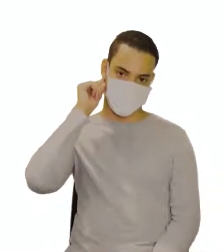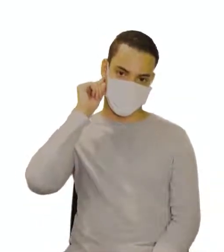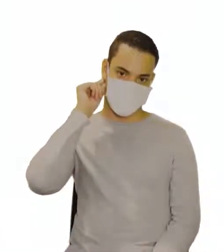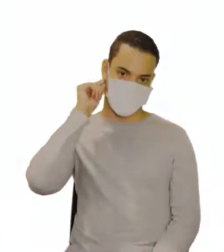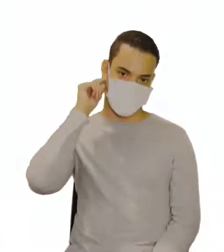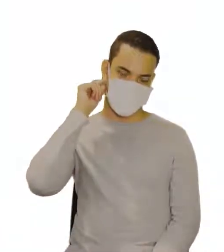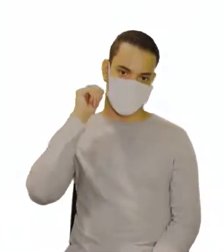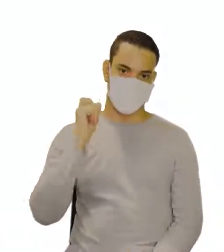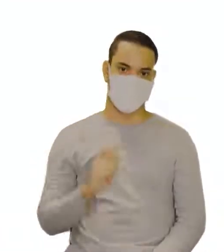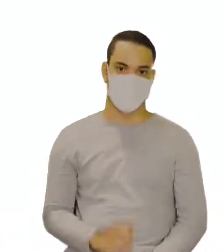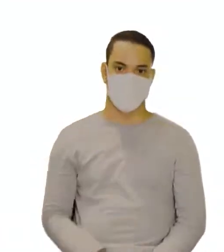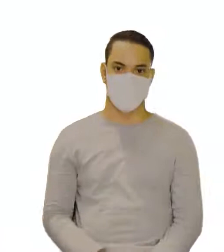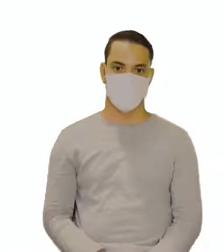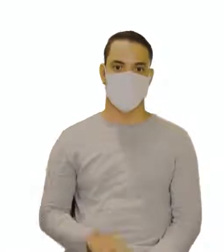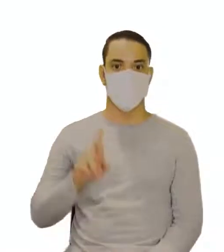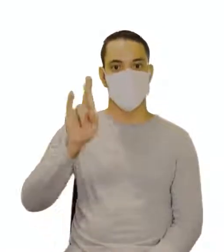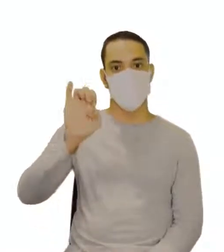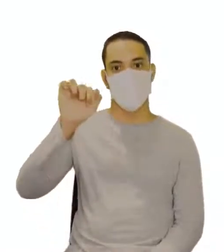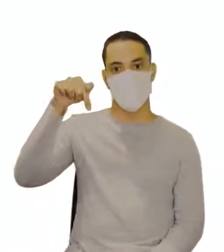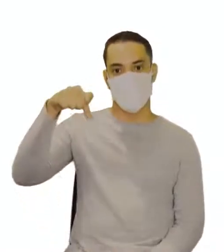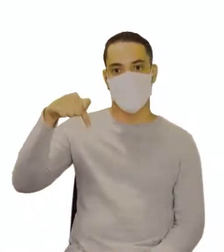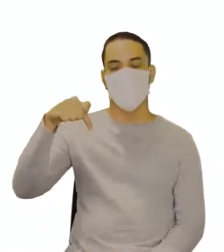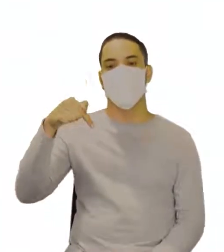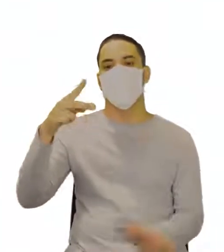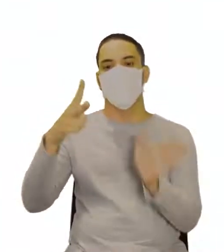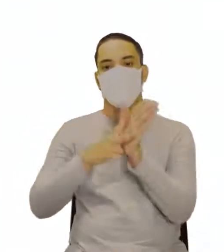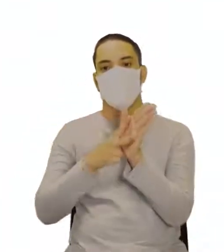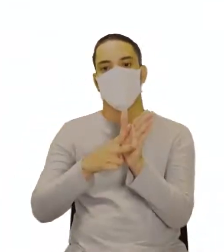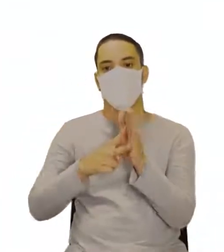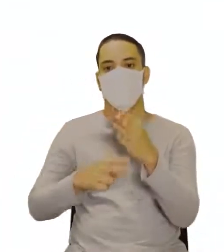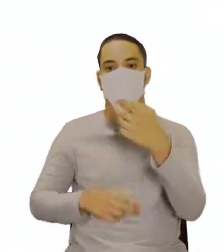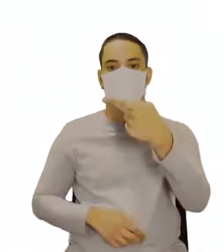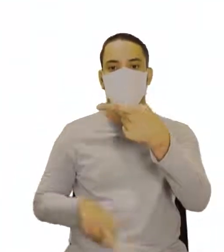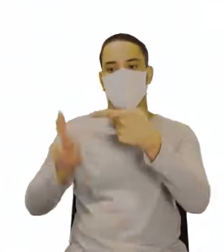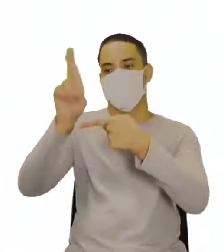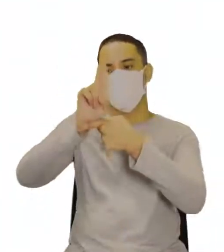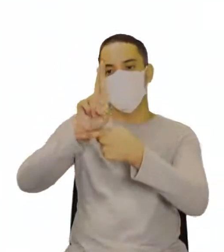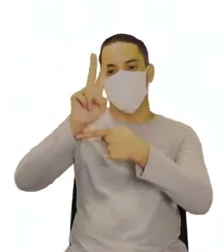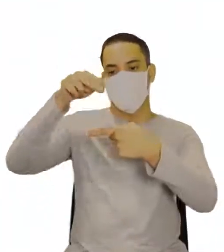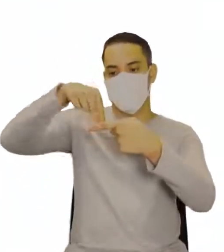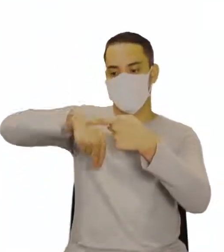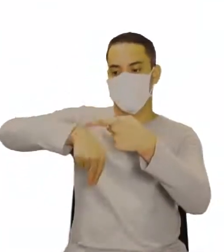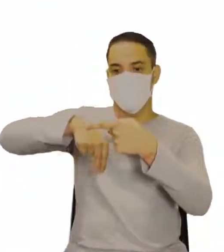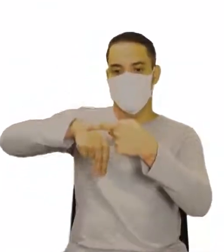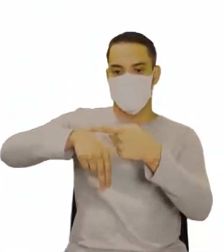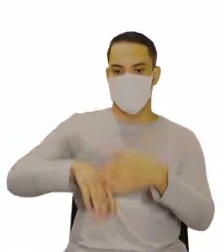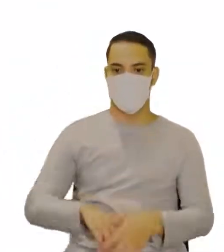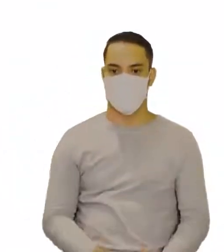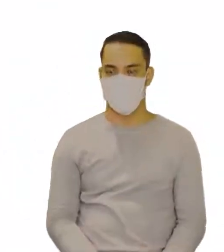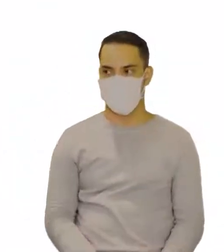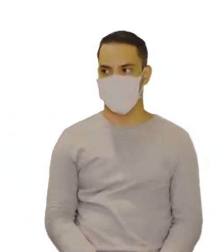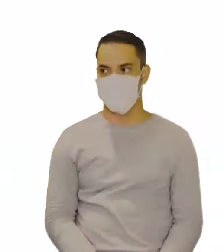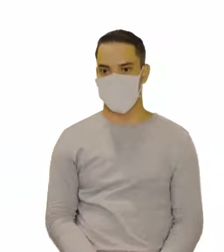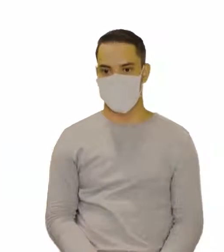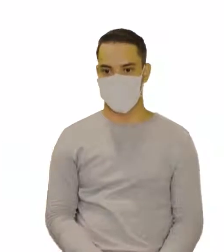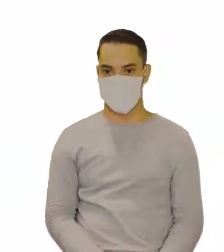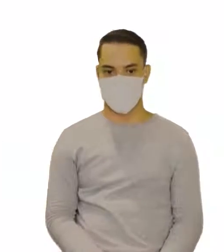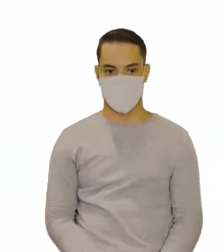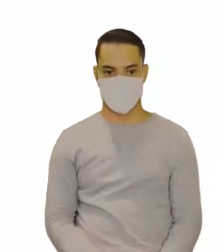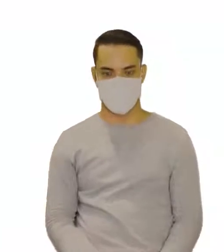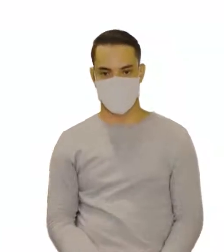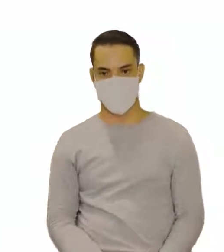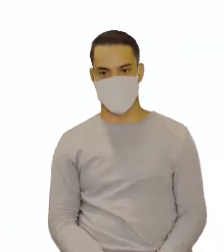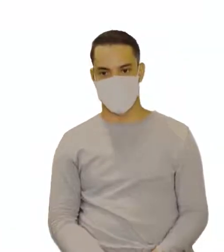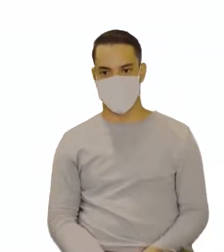certo? Que nesse caso aqui são 3, né, pessoal? Tá aqui, olha só. E aqui é o nosso